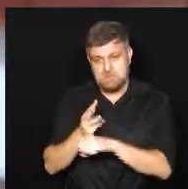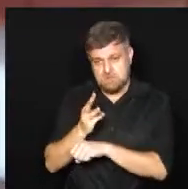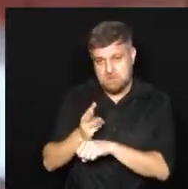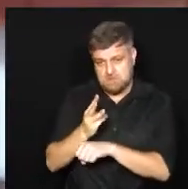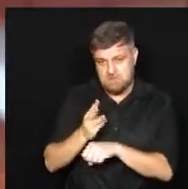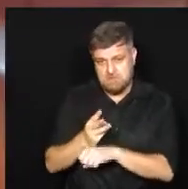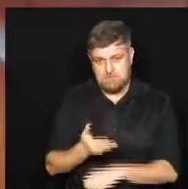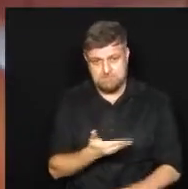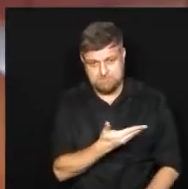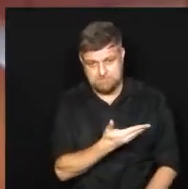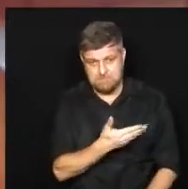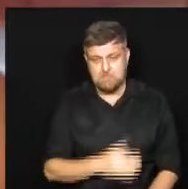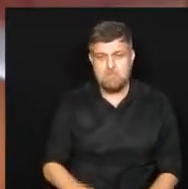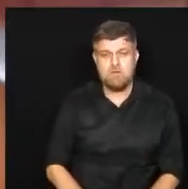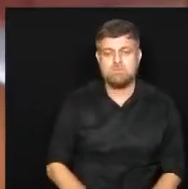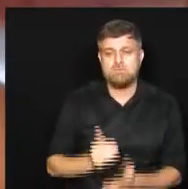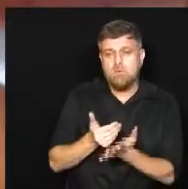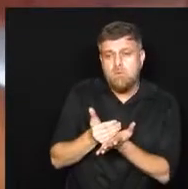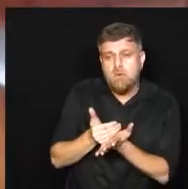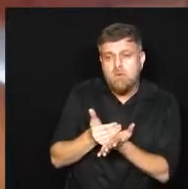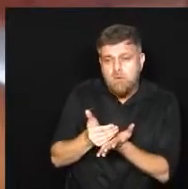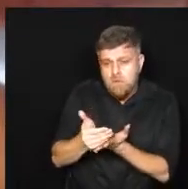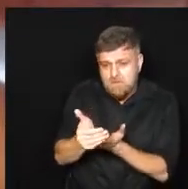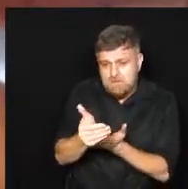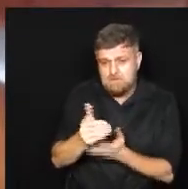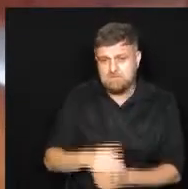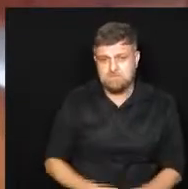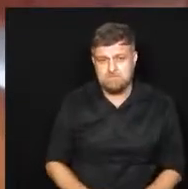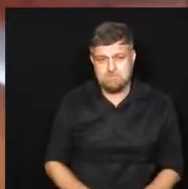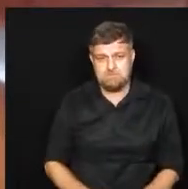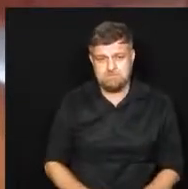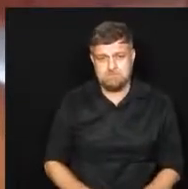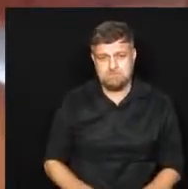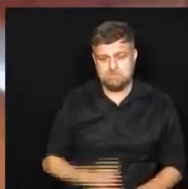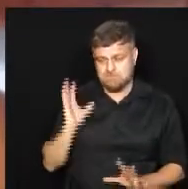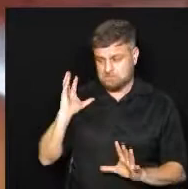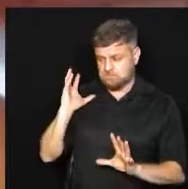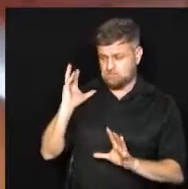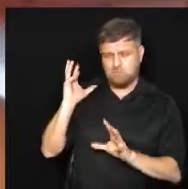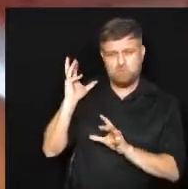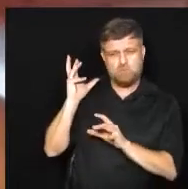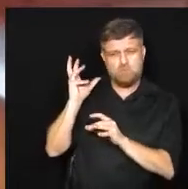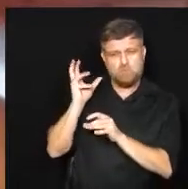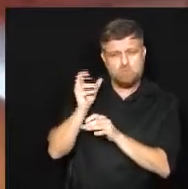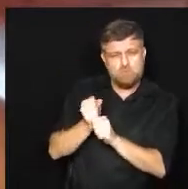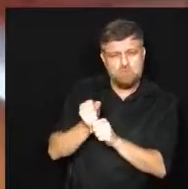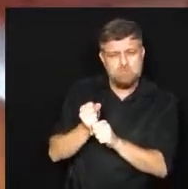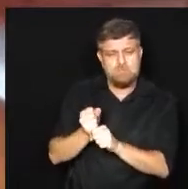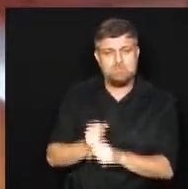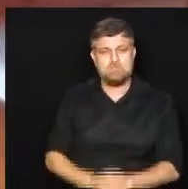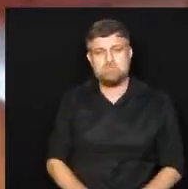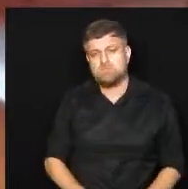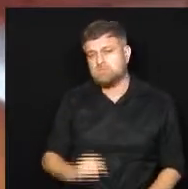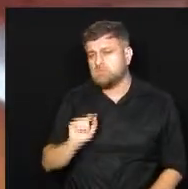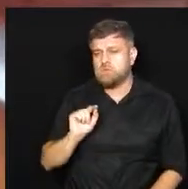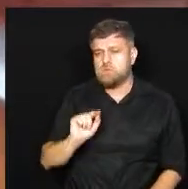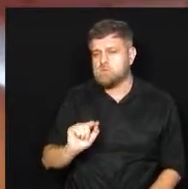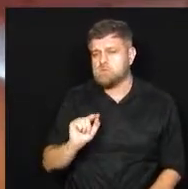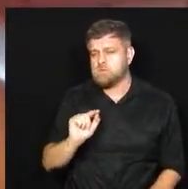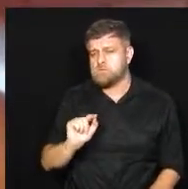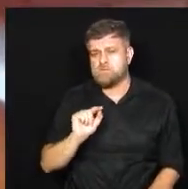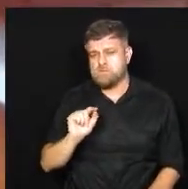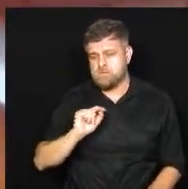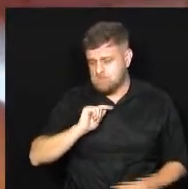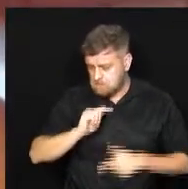97829-3776. Então, começando com esse breve balanço sobre